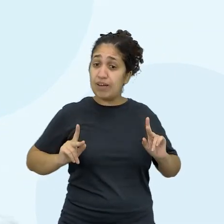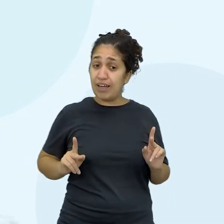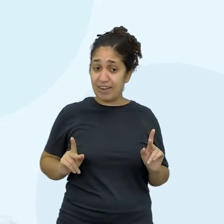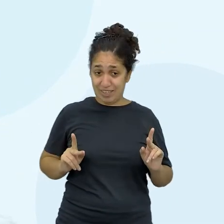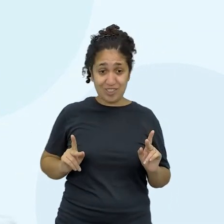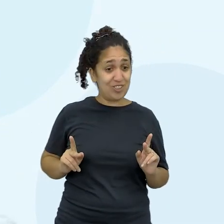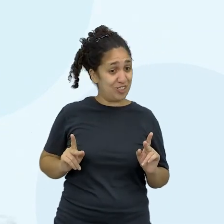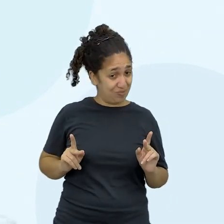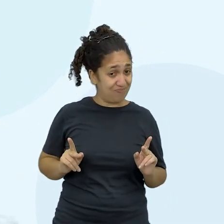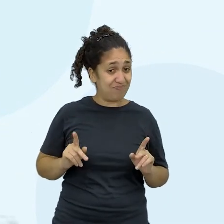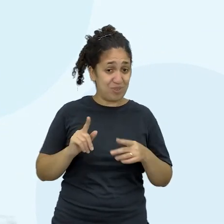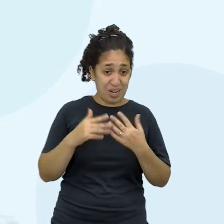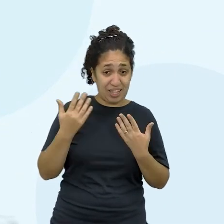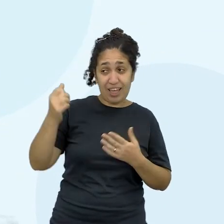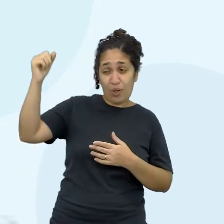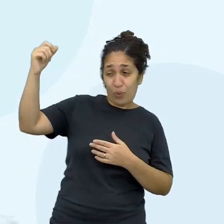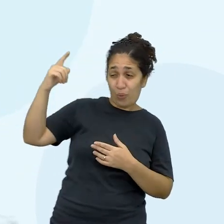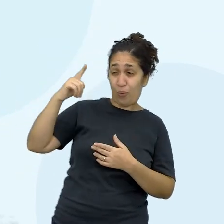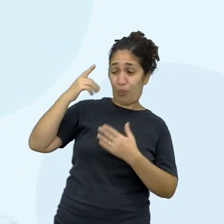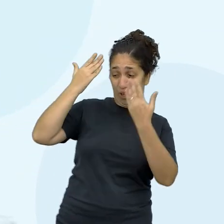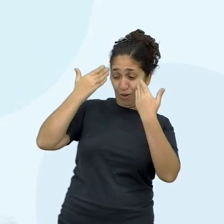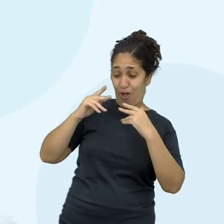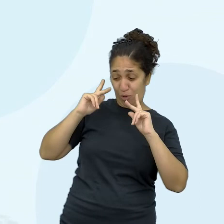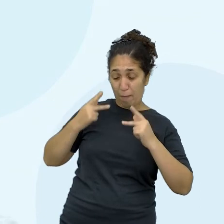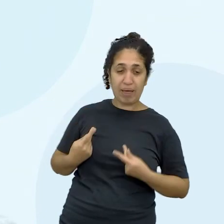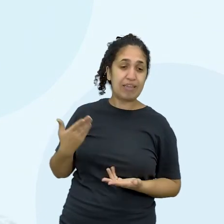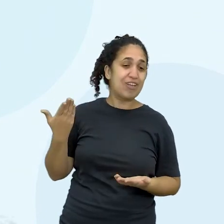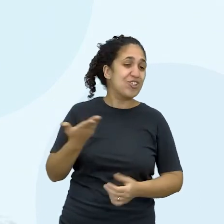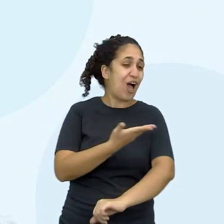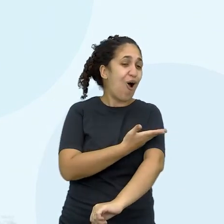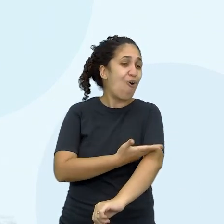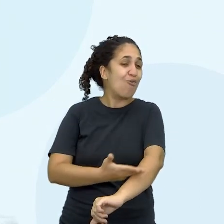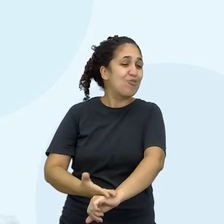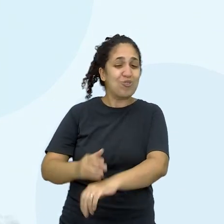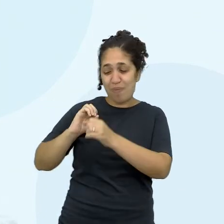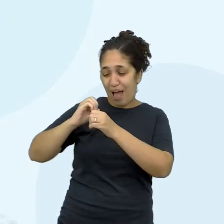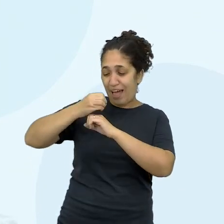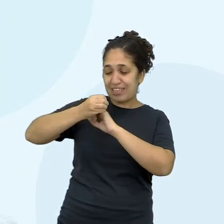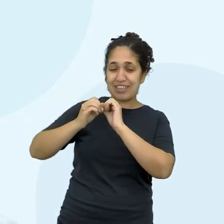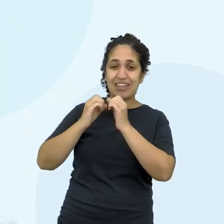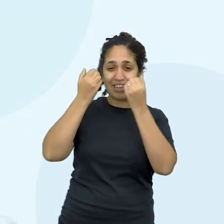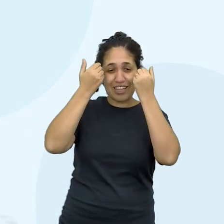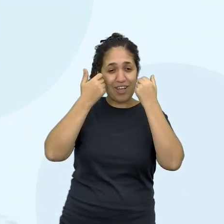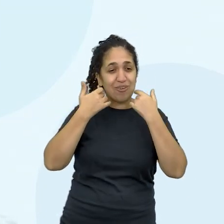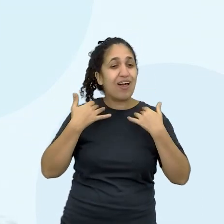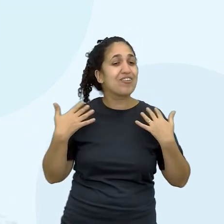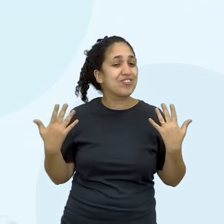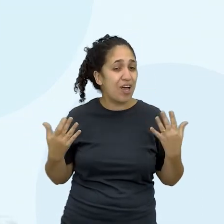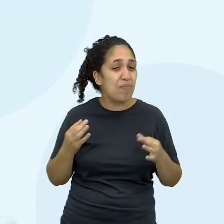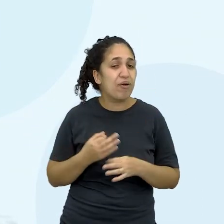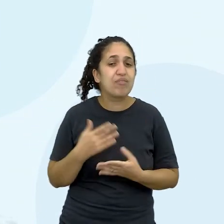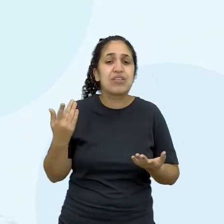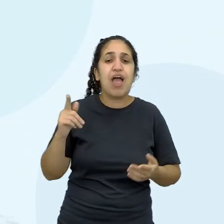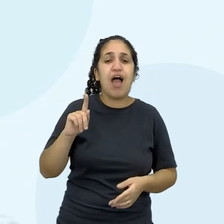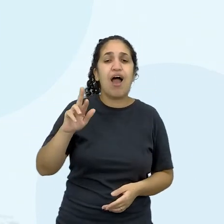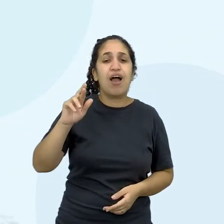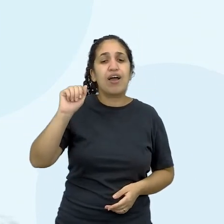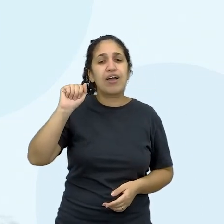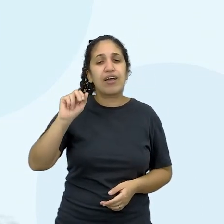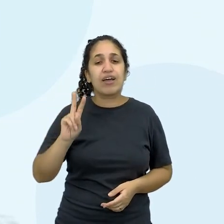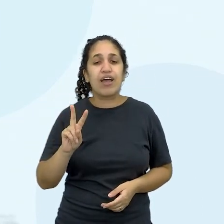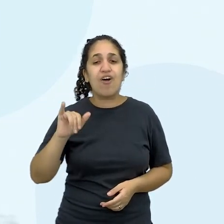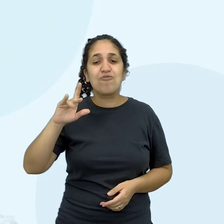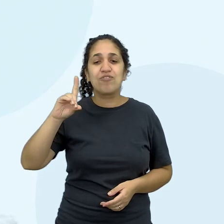da ação da radiação solar da pele humana, que a gente já tem aqui as células já desenvolvidas para isso. E a gravidade, que eu falei também.